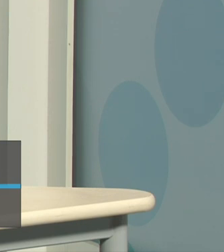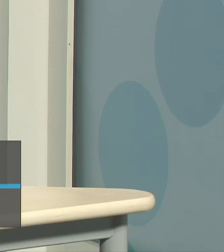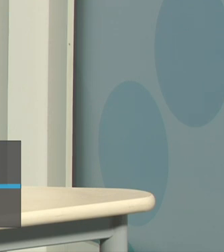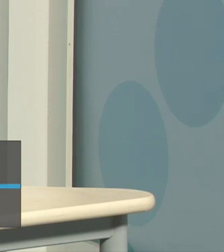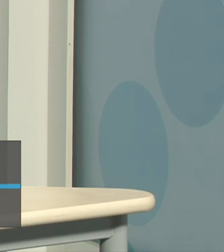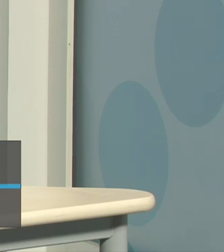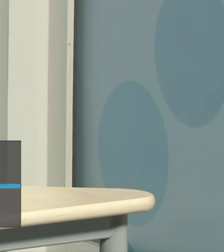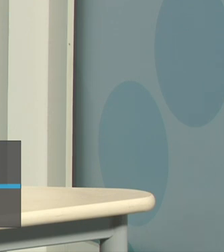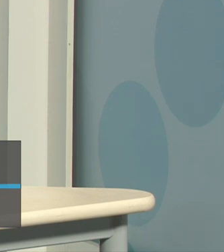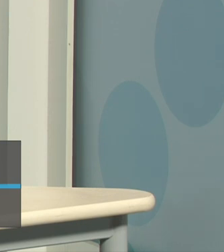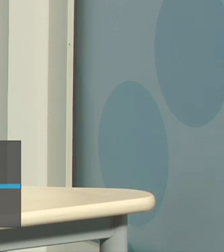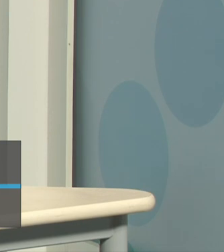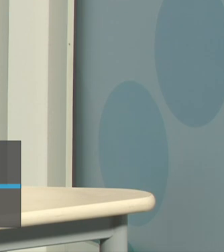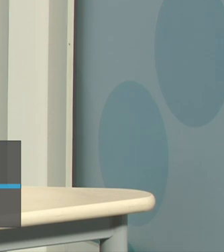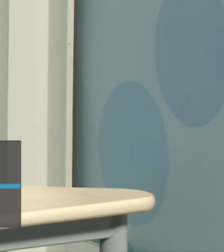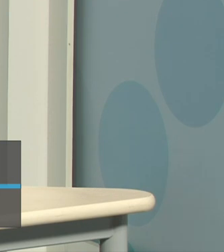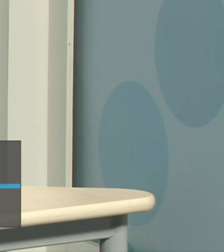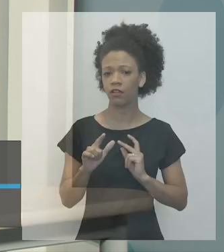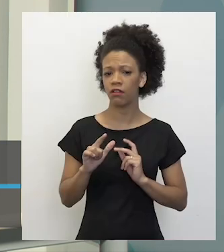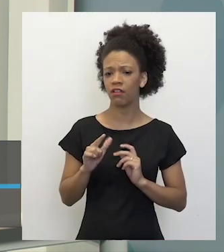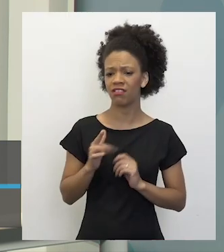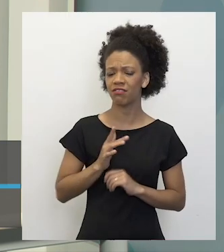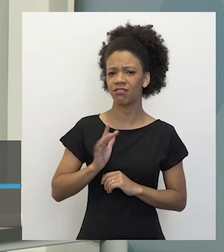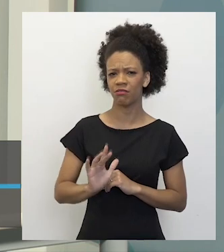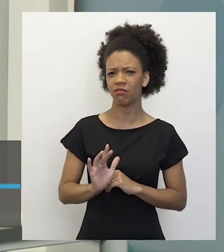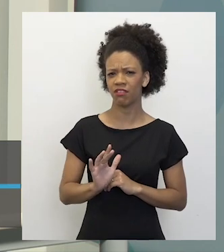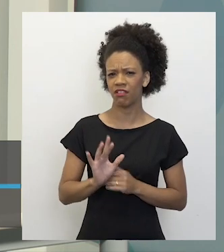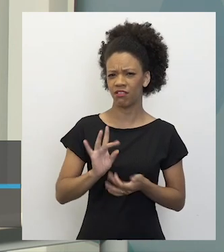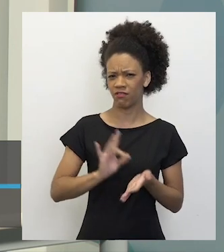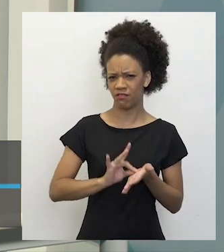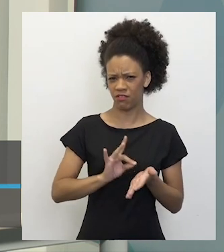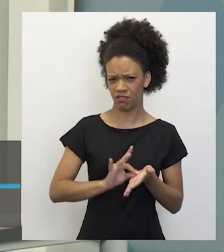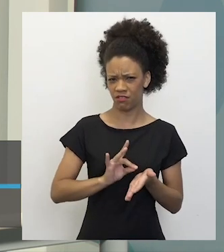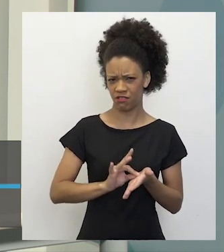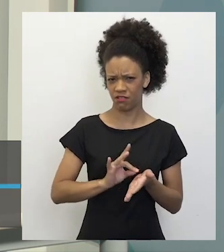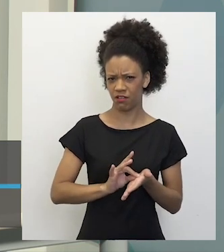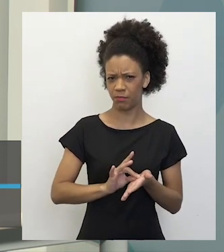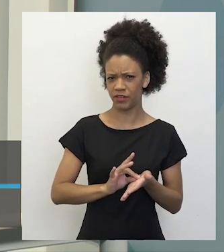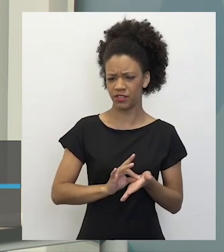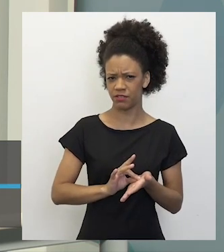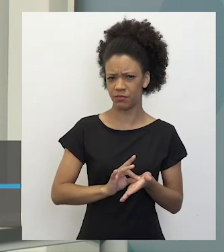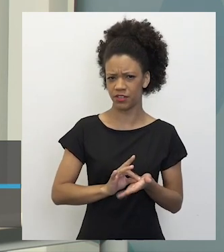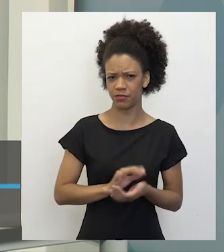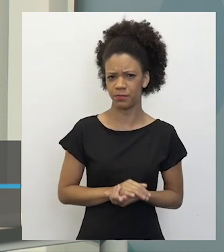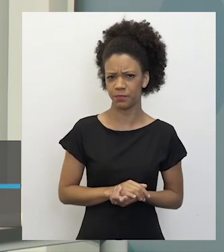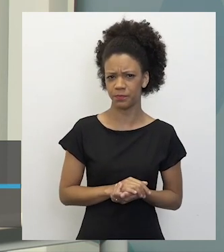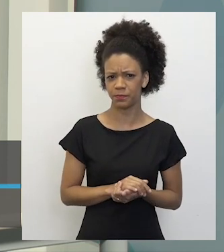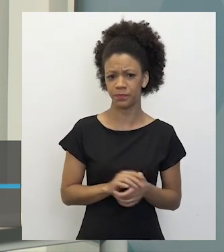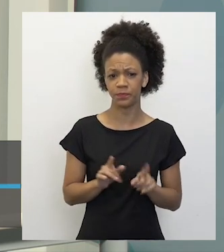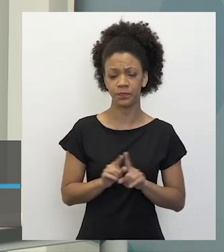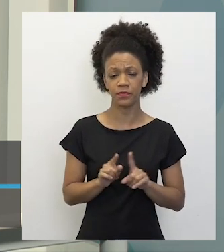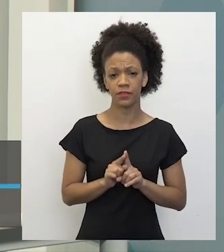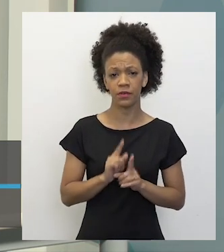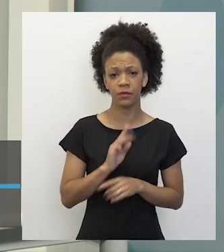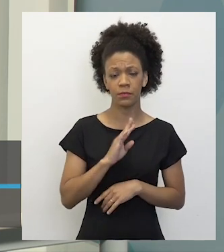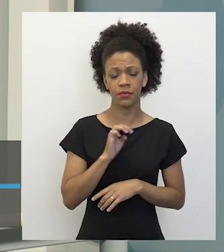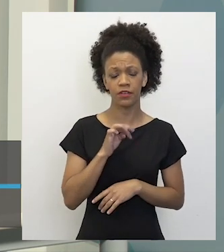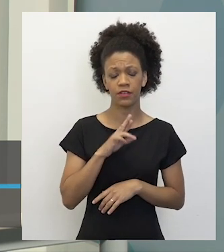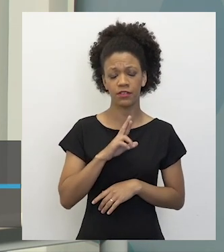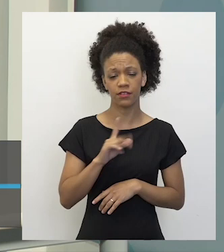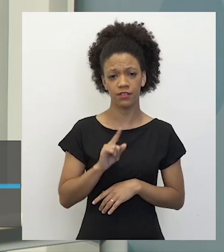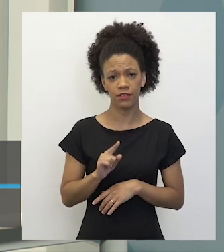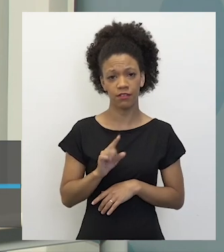O Gabriel disse, não querer ser o dono da verdade. A Beatriz, cada um tem a